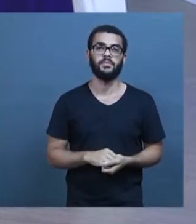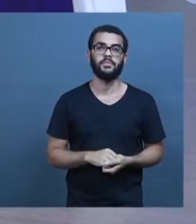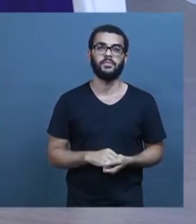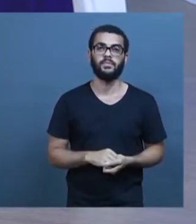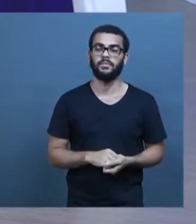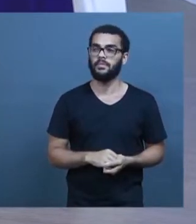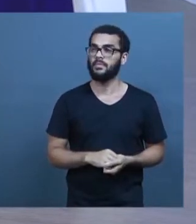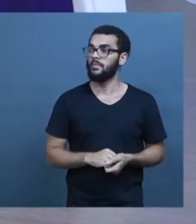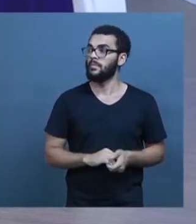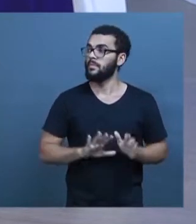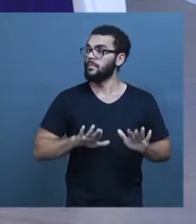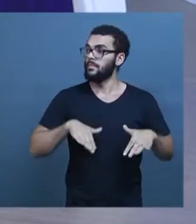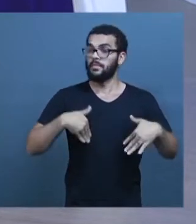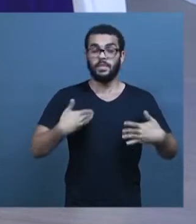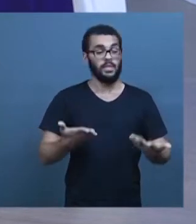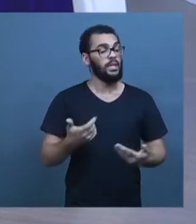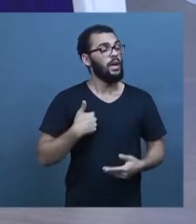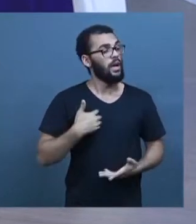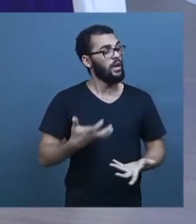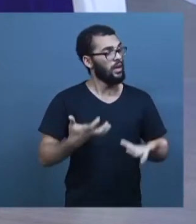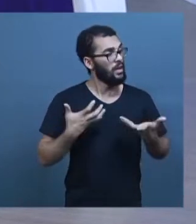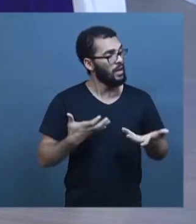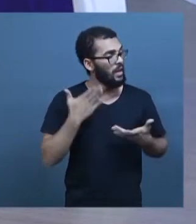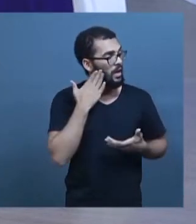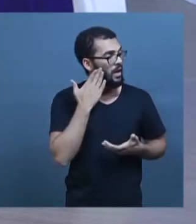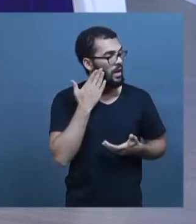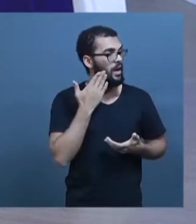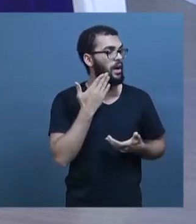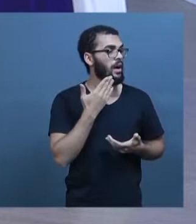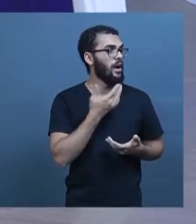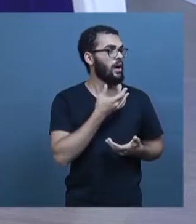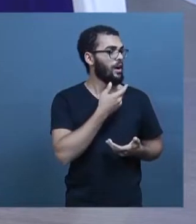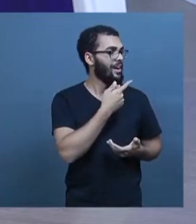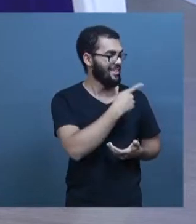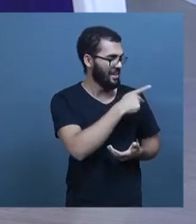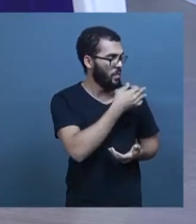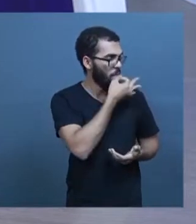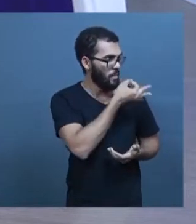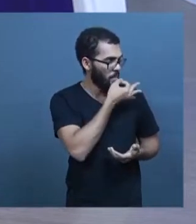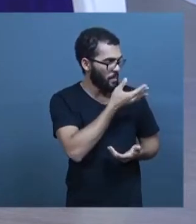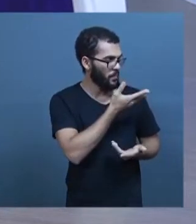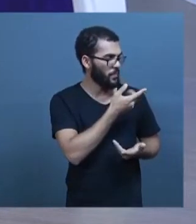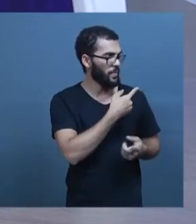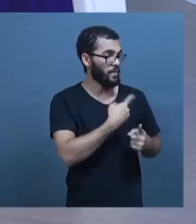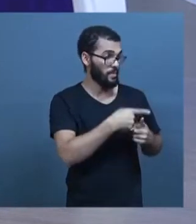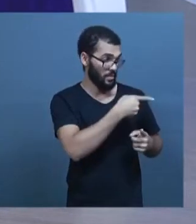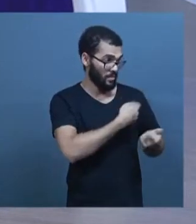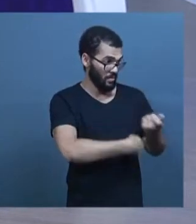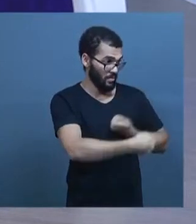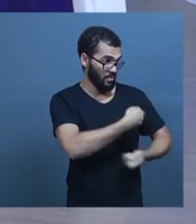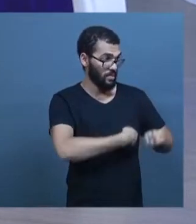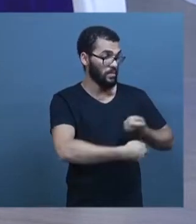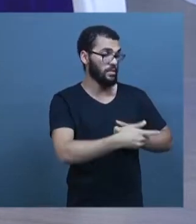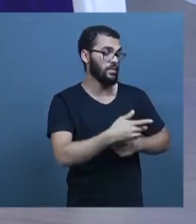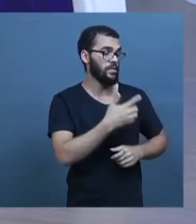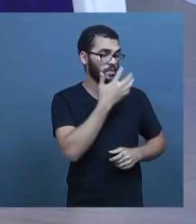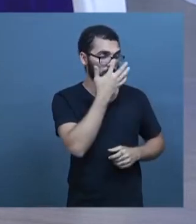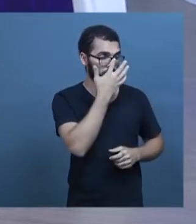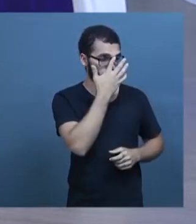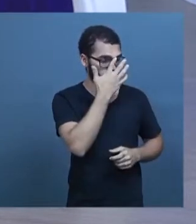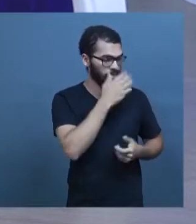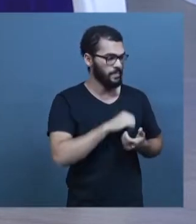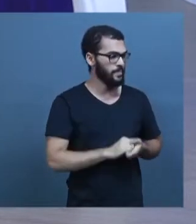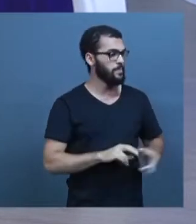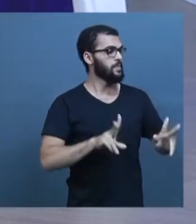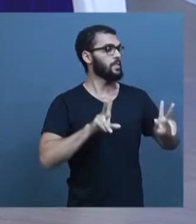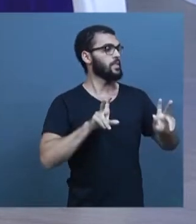Bom, agora eu gostaria de saber da professora Luciana, que também é economista e professora da FAGEM, né,